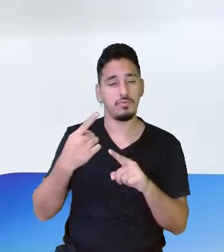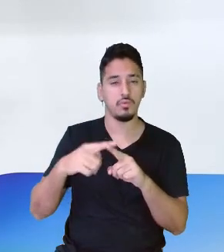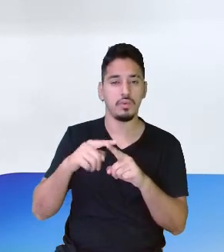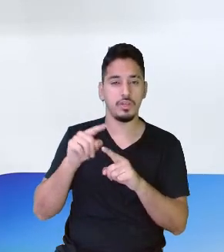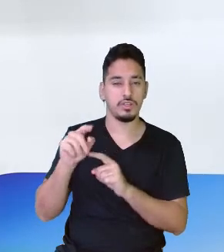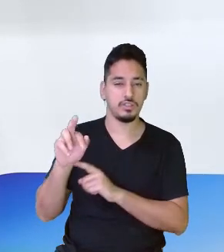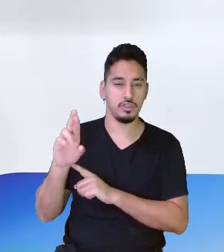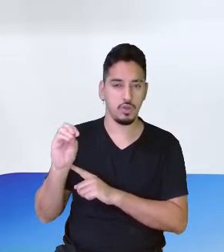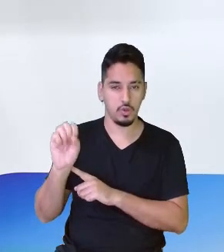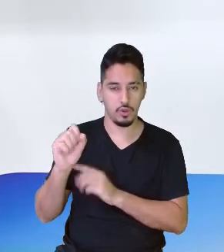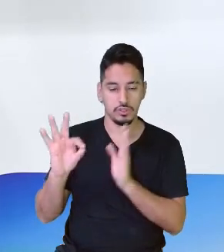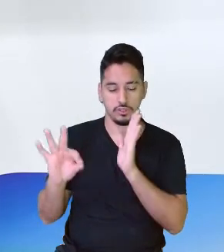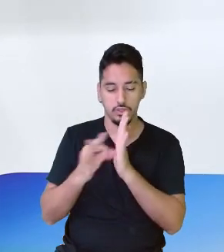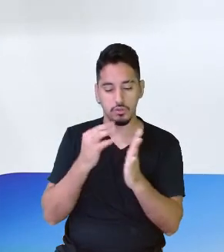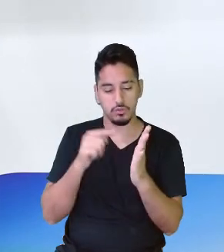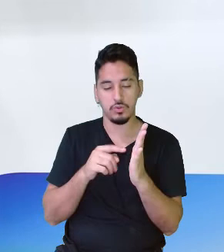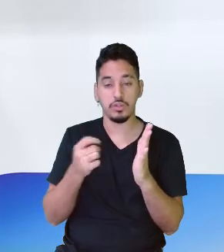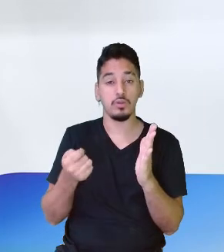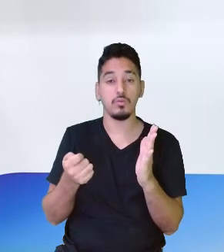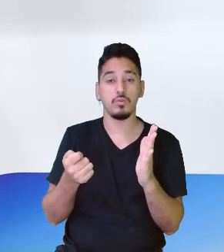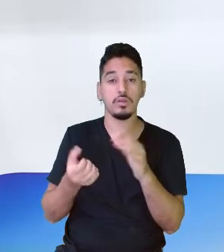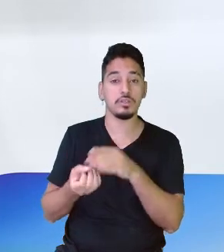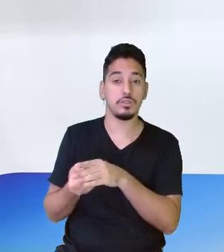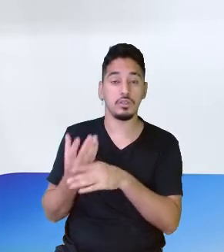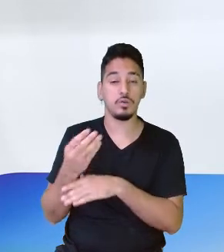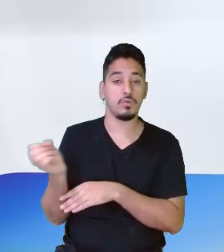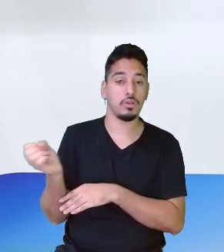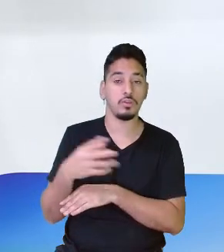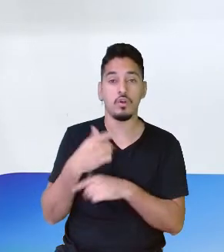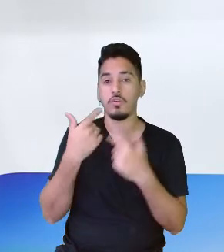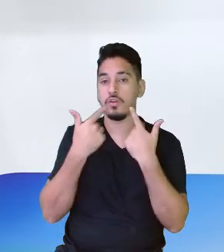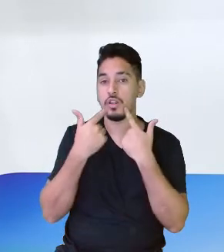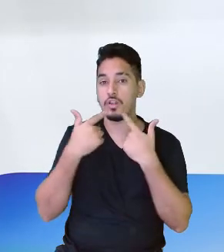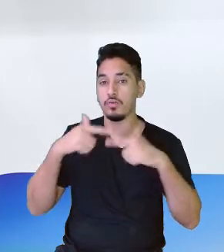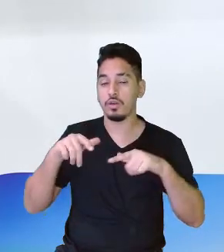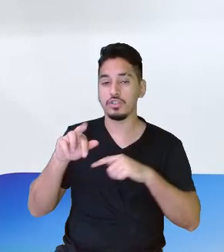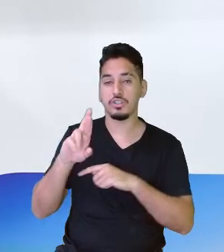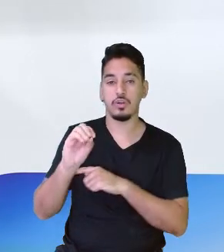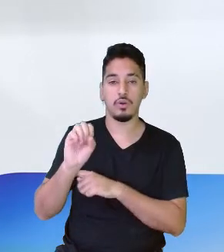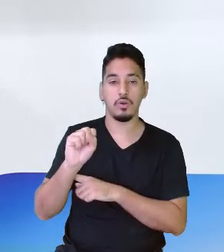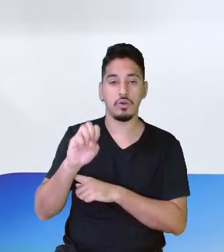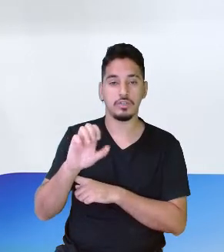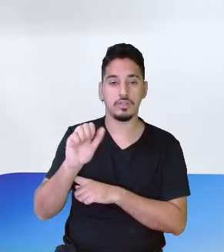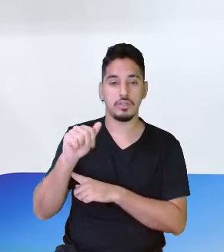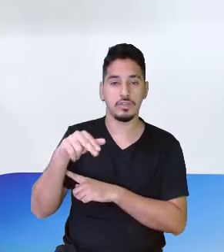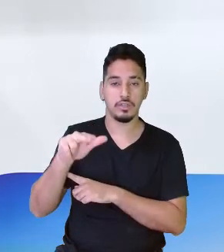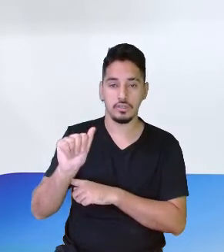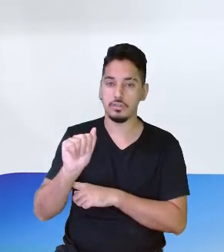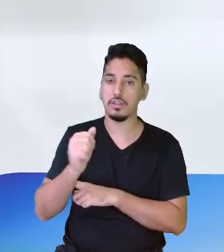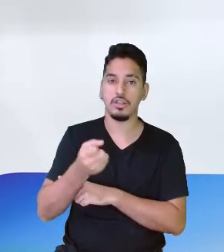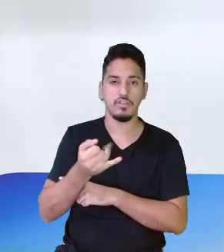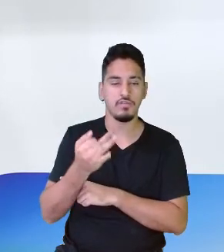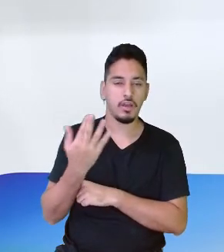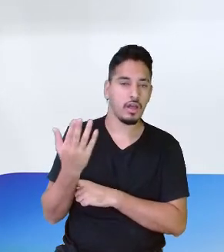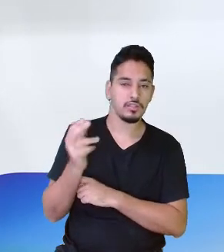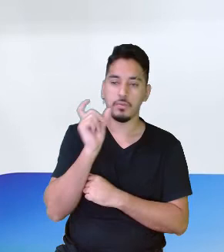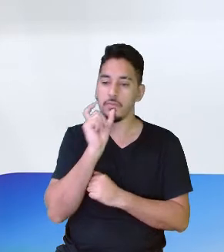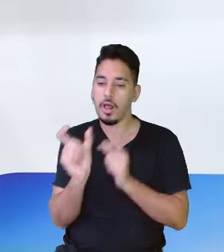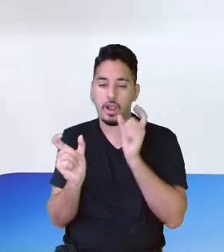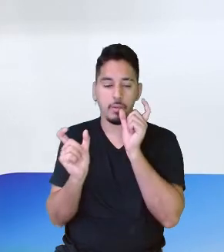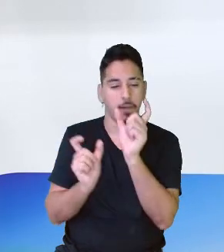de palavras. Ele quase criou uma nova linguagem roseana, né, de tantos